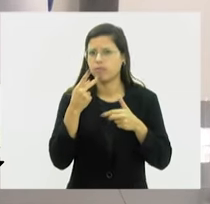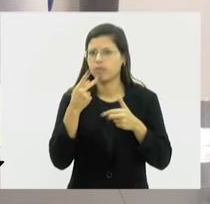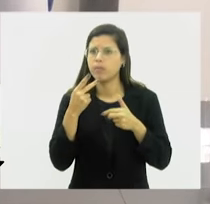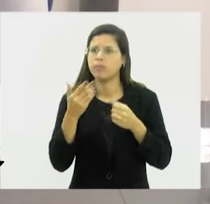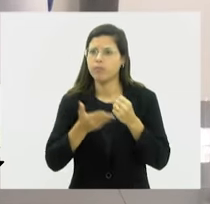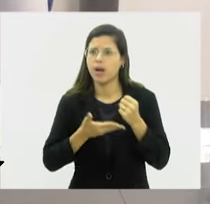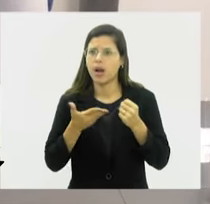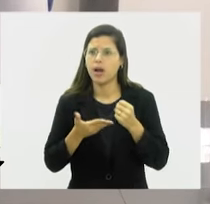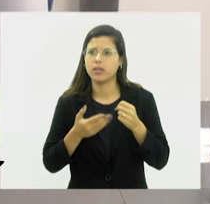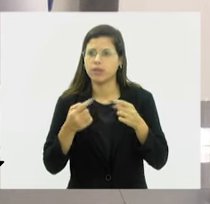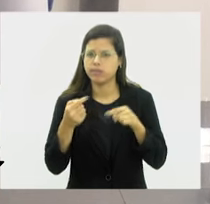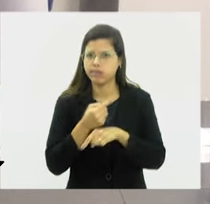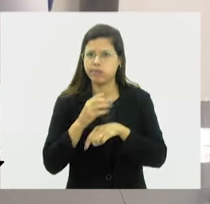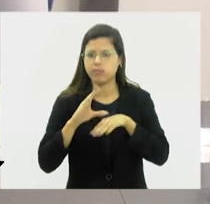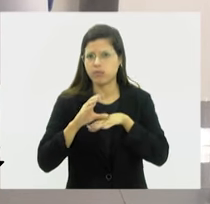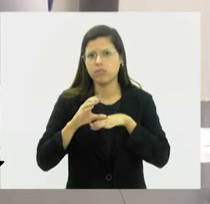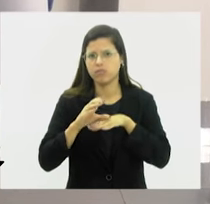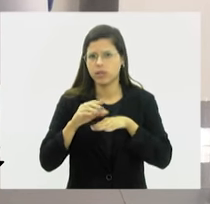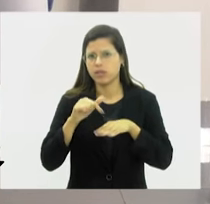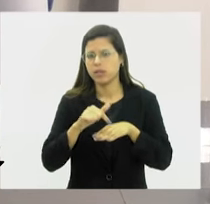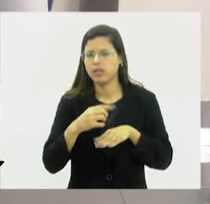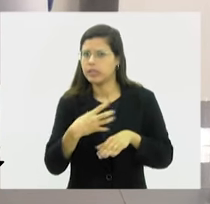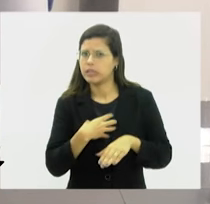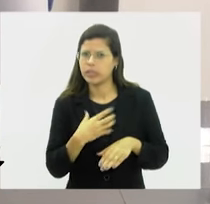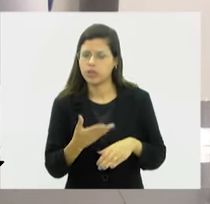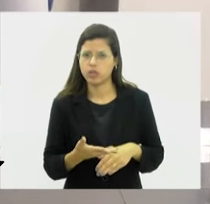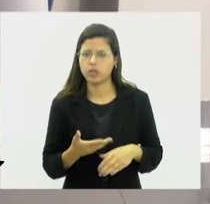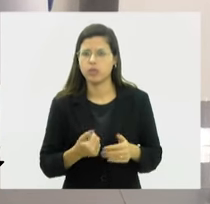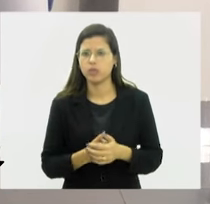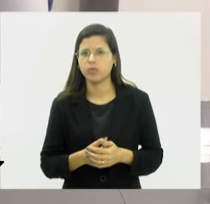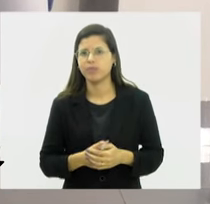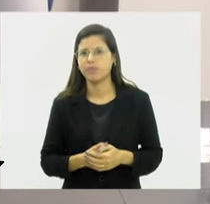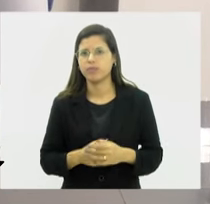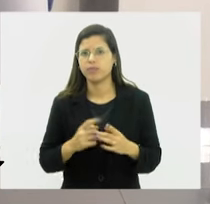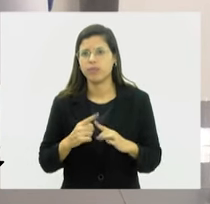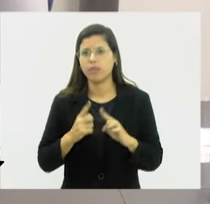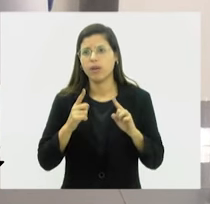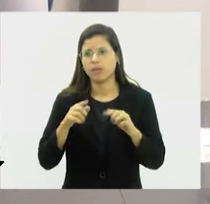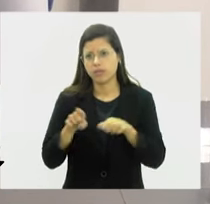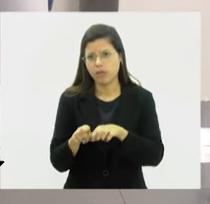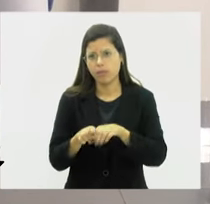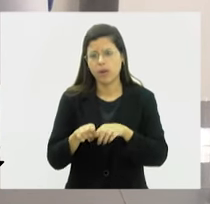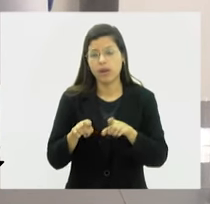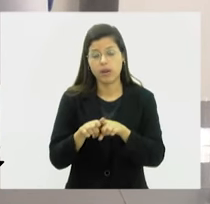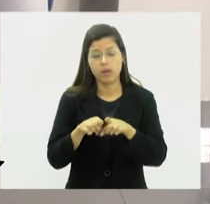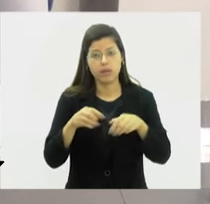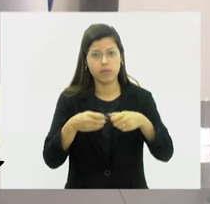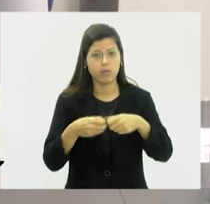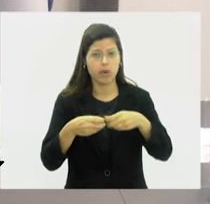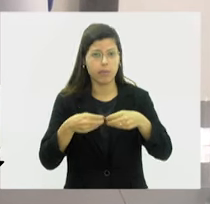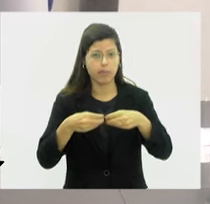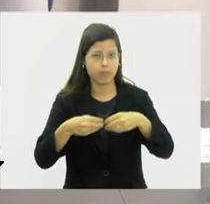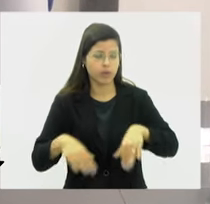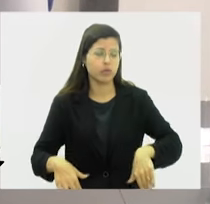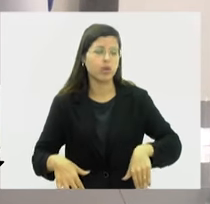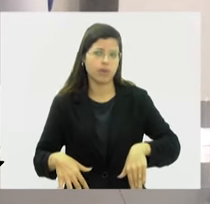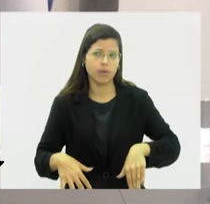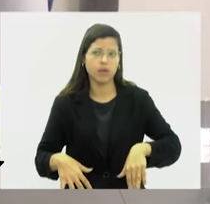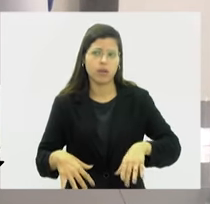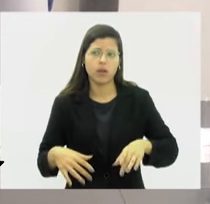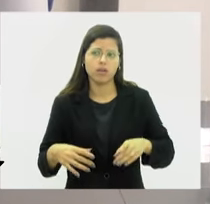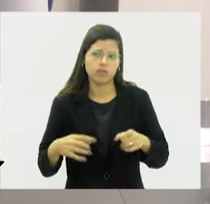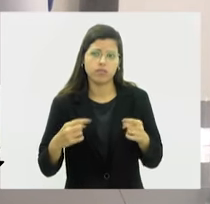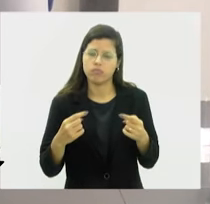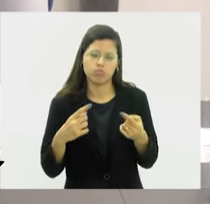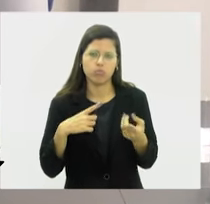sustentação da inconstitucionalidade, foi nesse sentido. Mas que, na realidade, é uma prejudicabilidade também. Não seria nenhuma inconstitucionalidade por não ferir nenhum aspecto